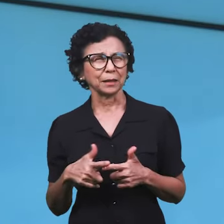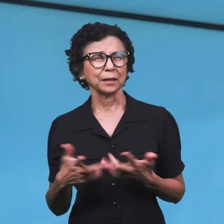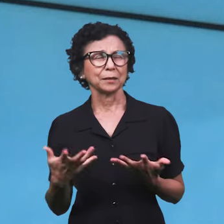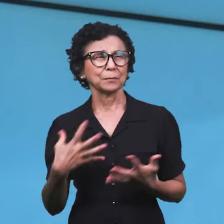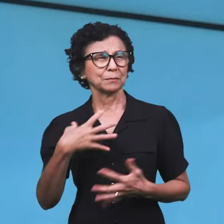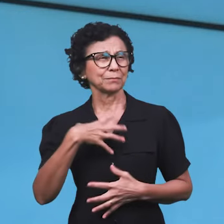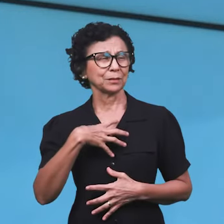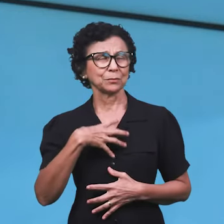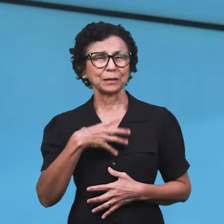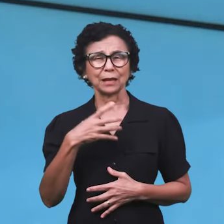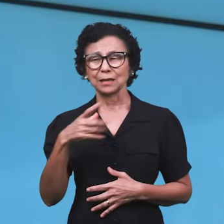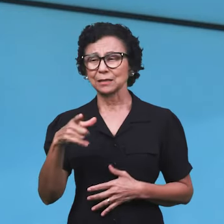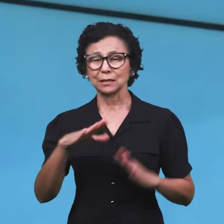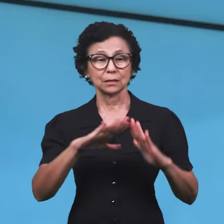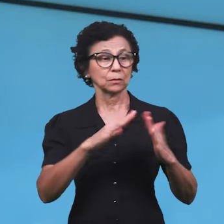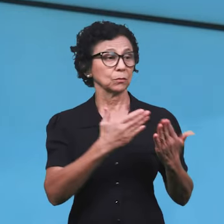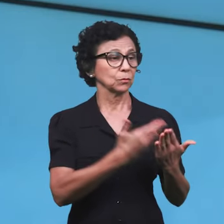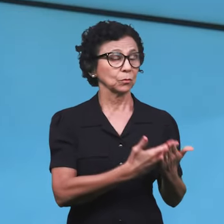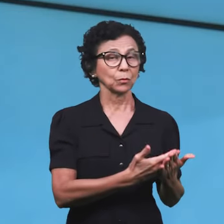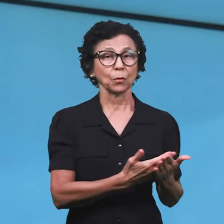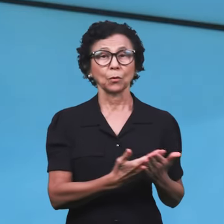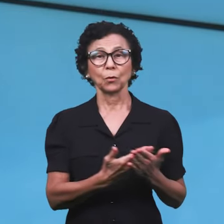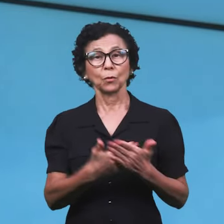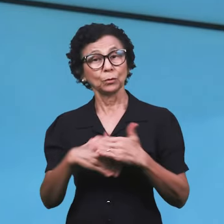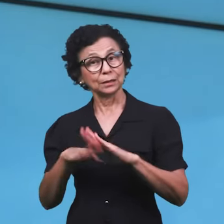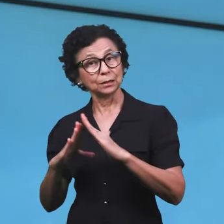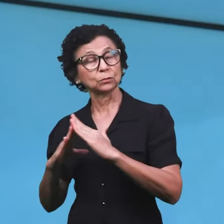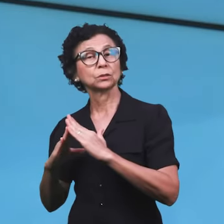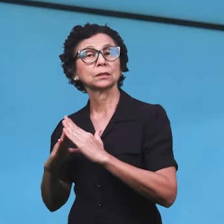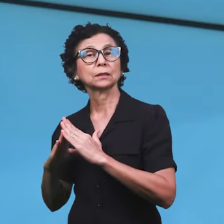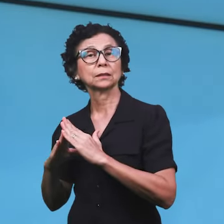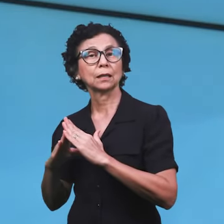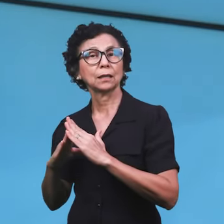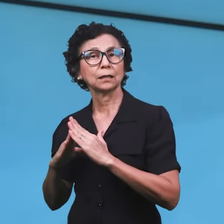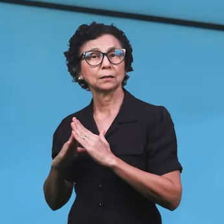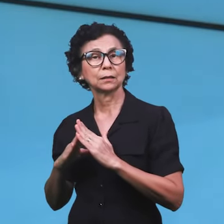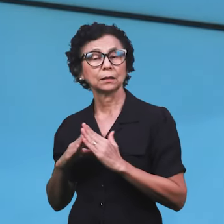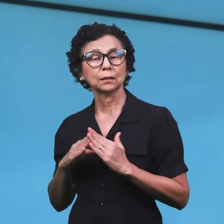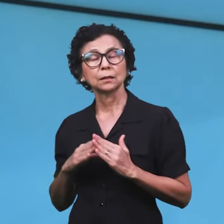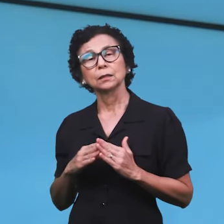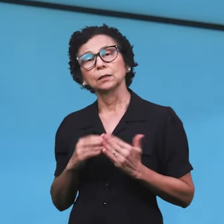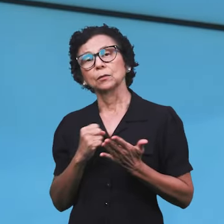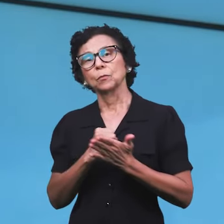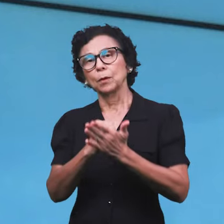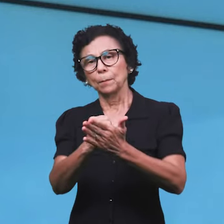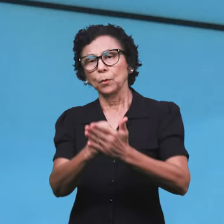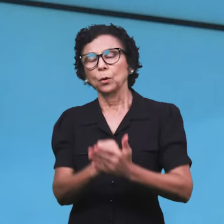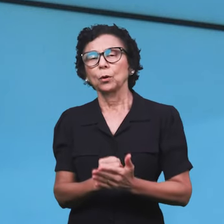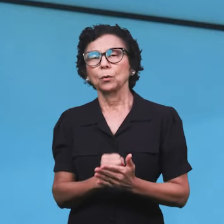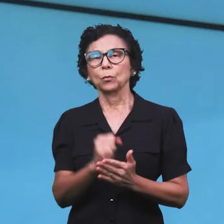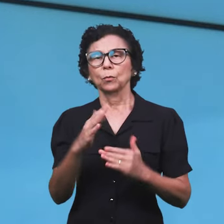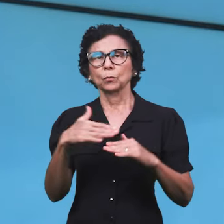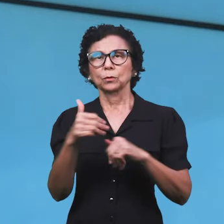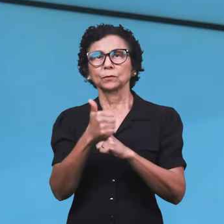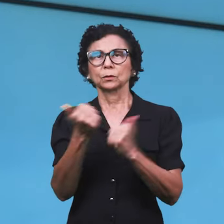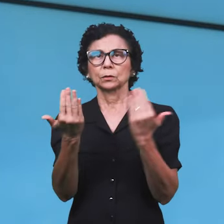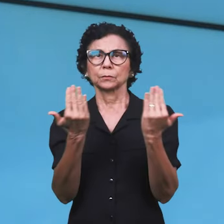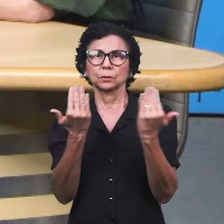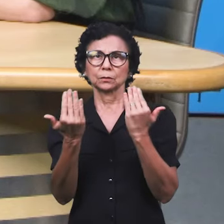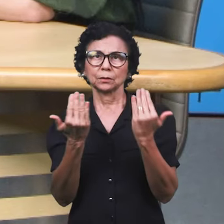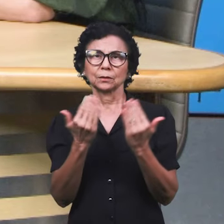na escola, em própria casa, então buscar um apoio psicológico faz também diferença no tratamento da asma.